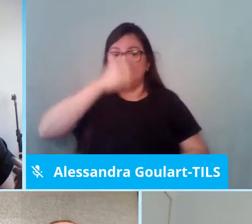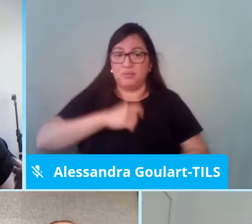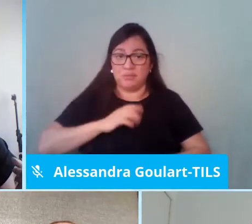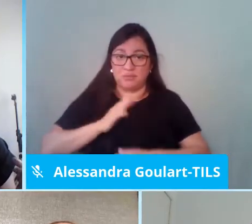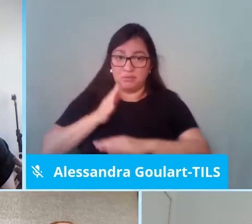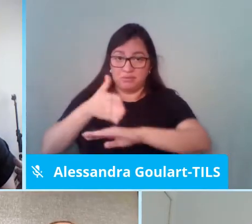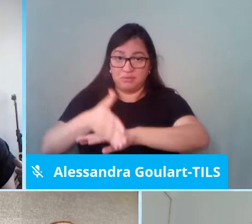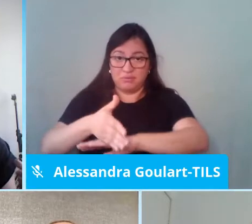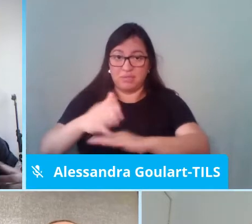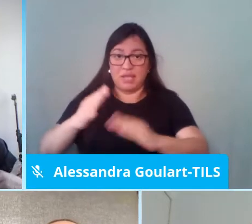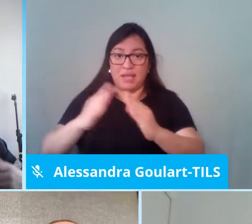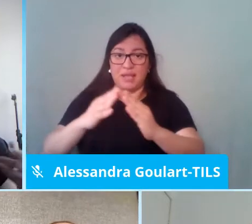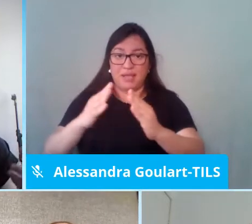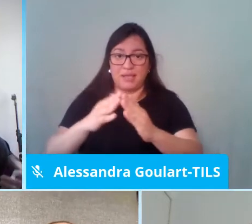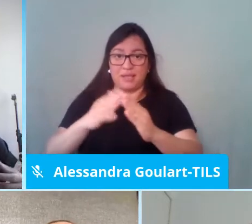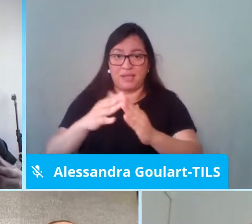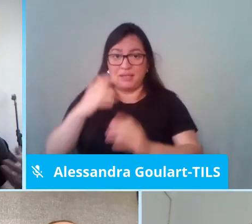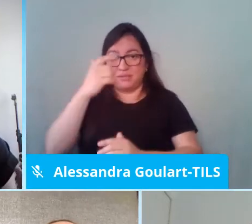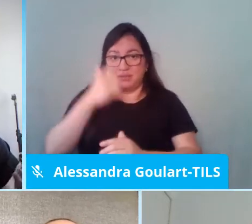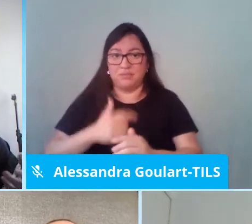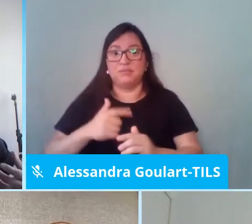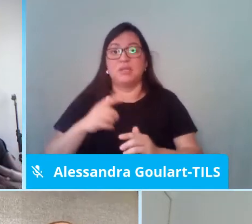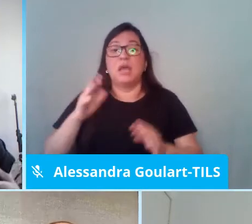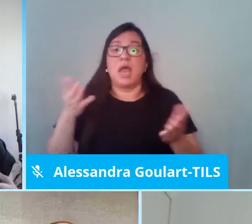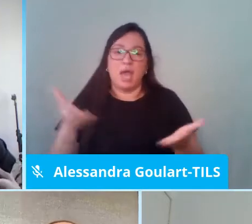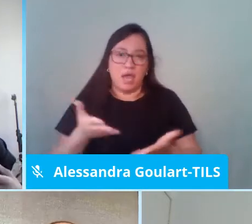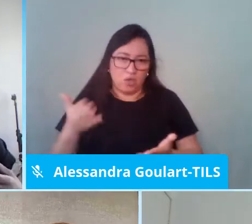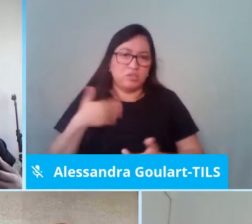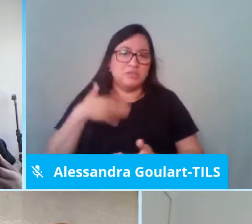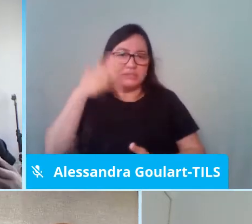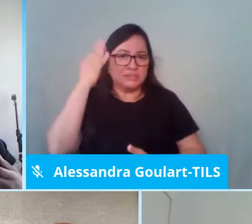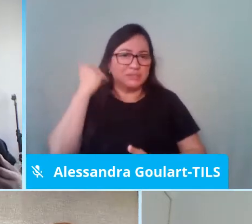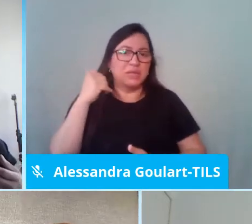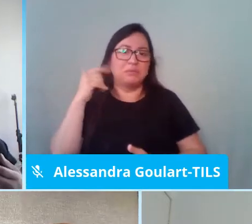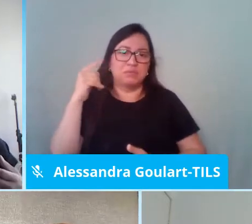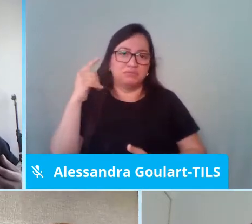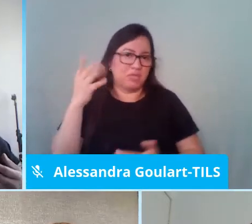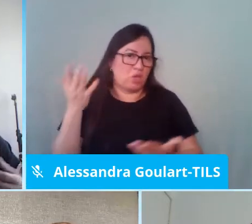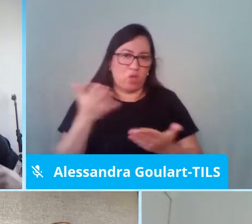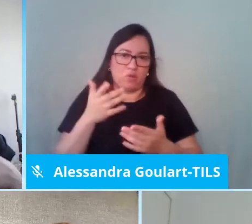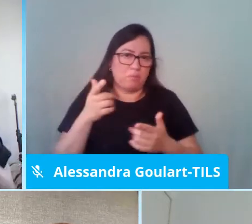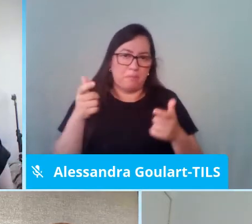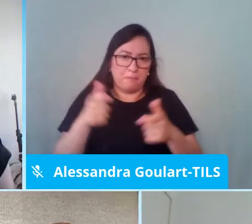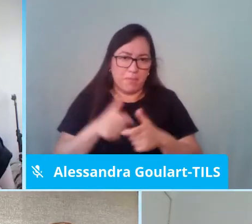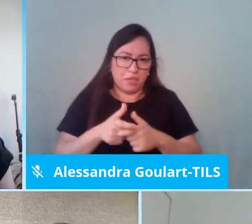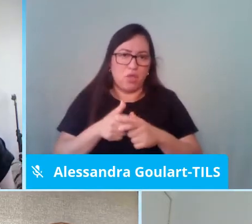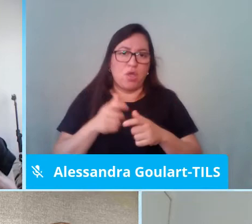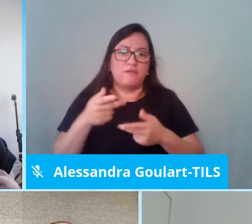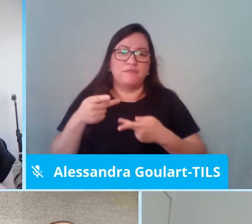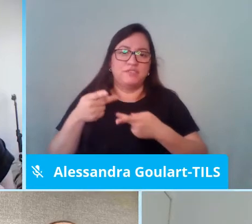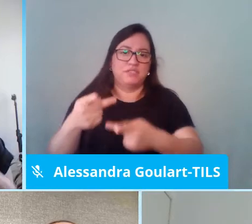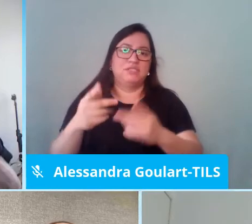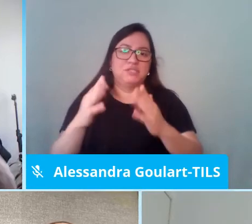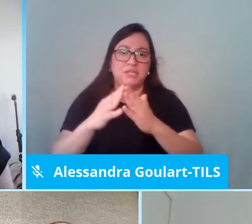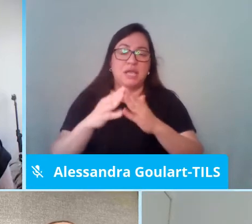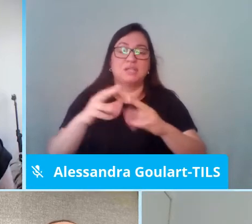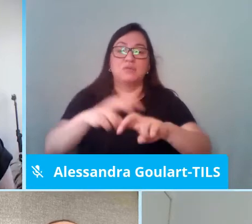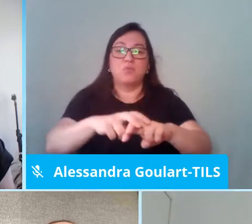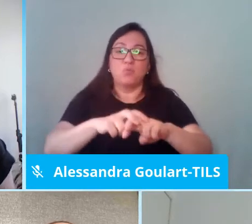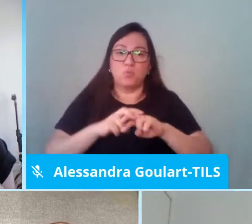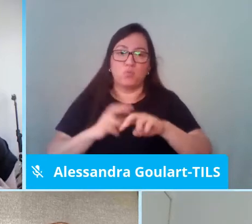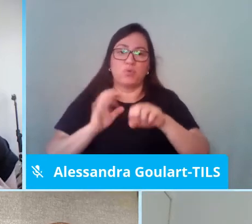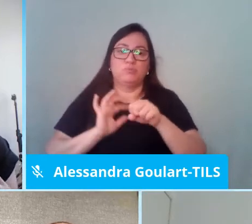Então, embora talvez isso não esteja acontecendo tão desse jeito em tempos de pandemia, também é uma questão para a gente pensar como que a gente